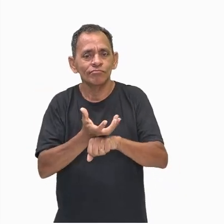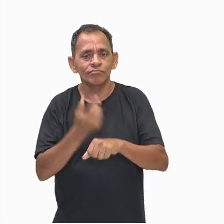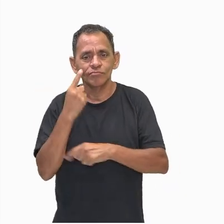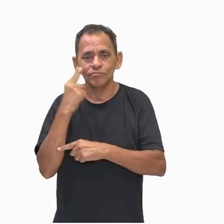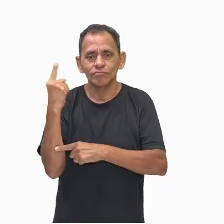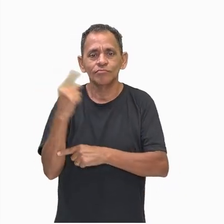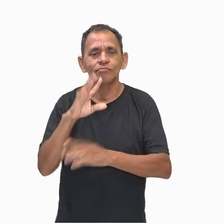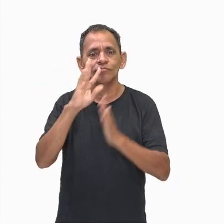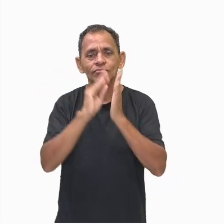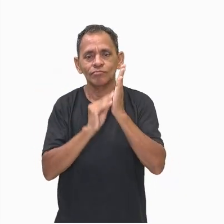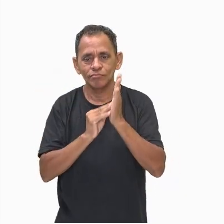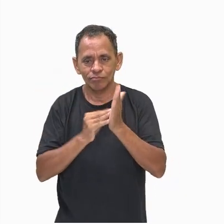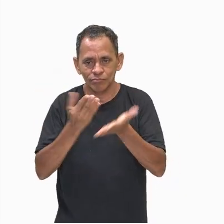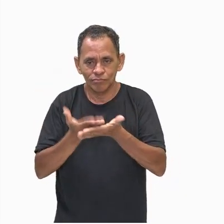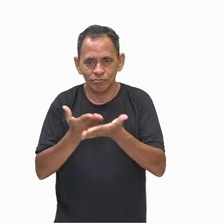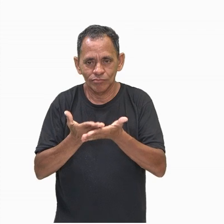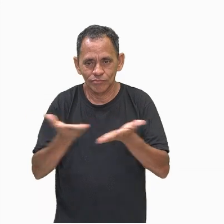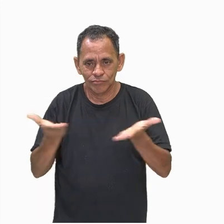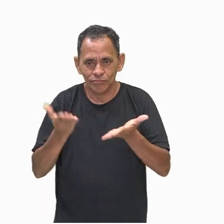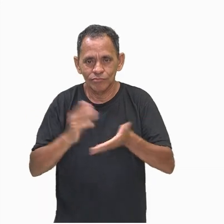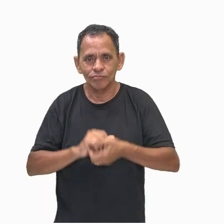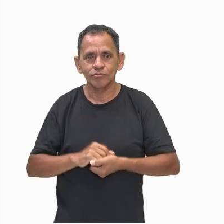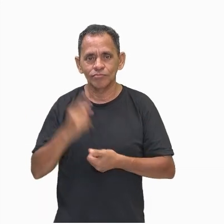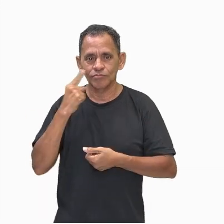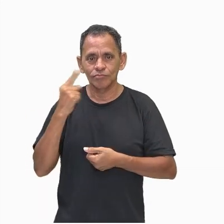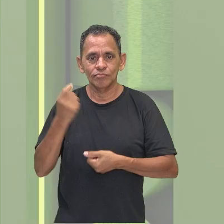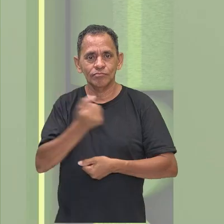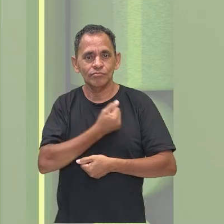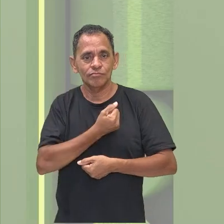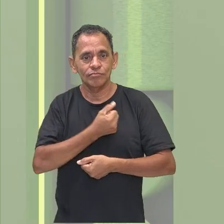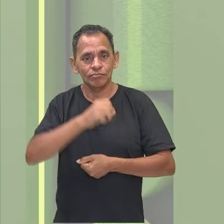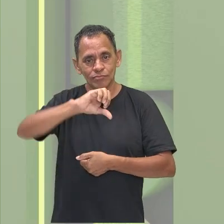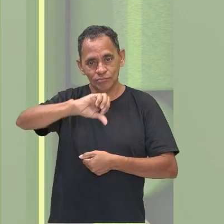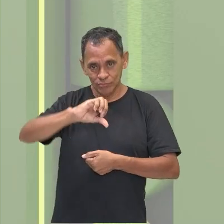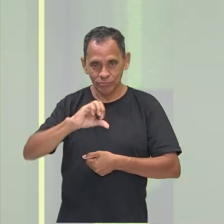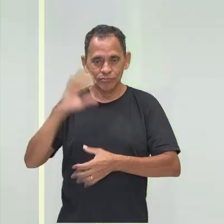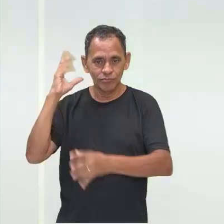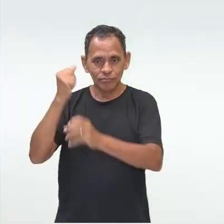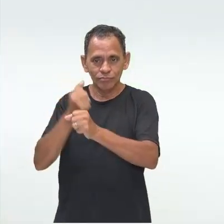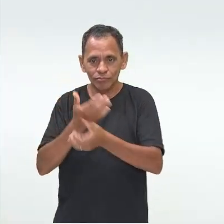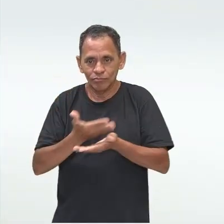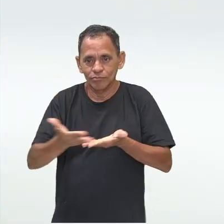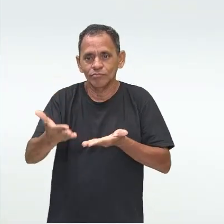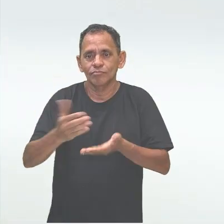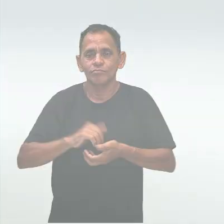os conteúdos da aula de hoje revisão e avaliação Vamos à